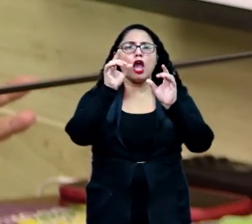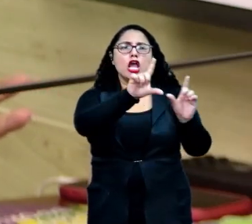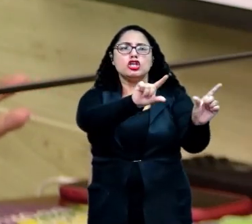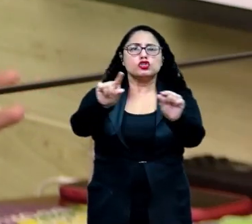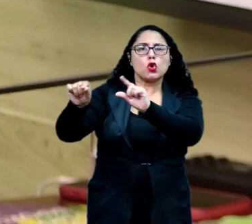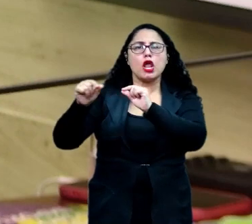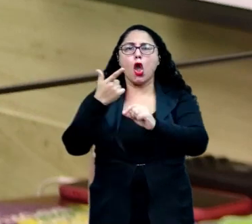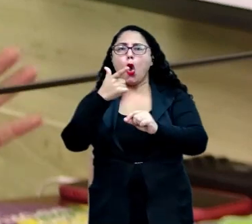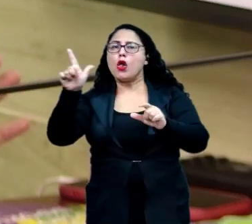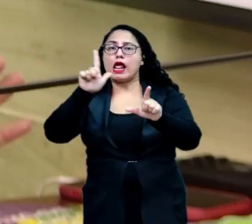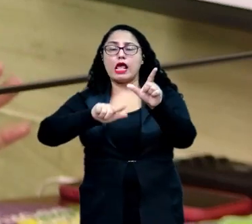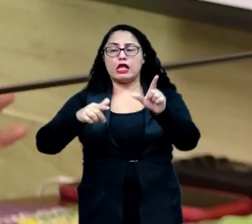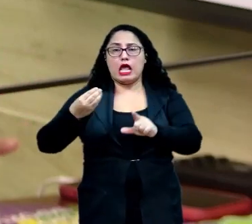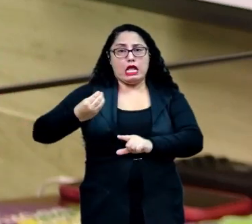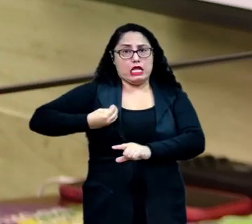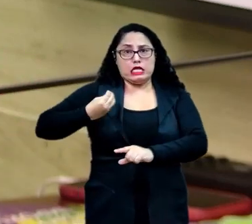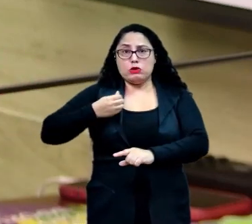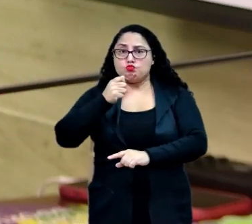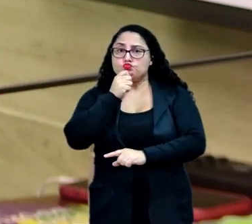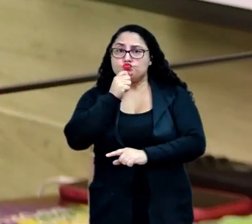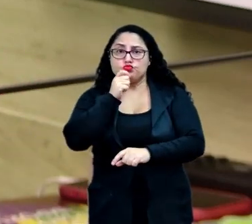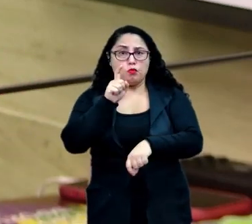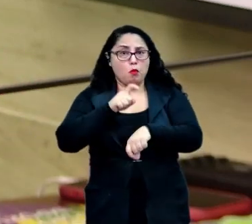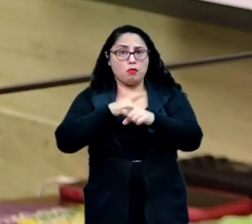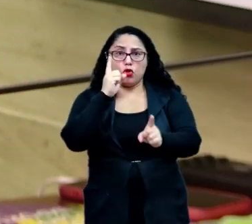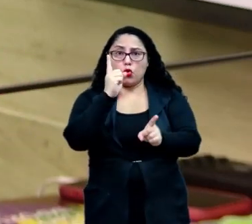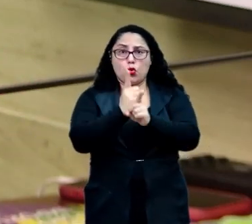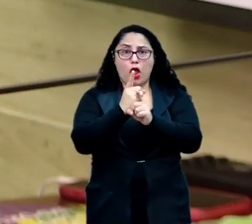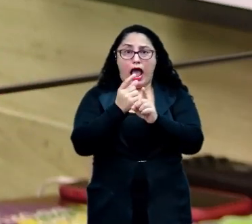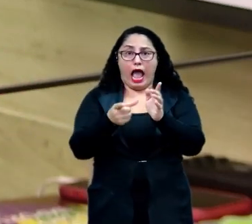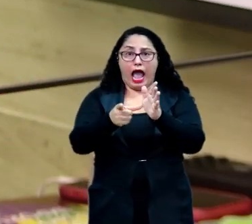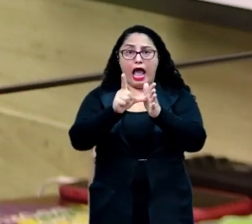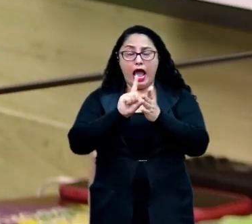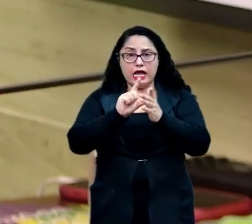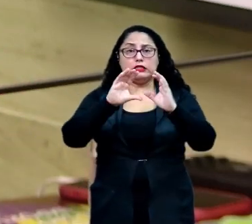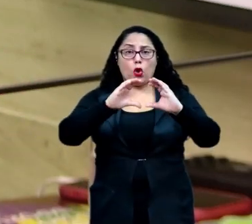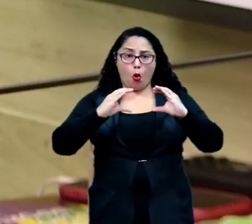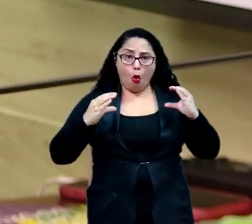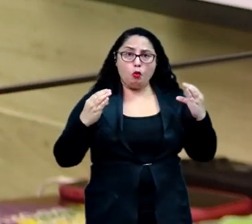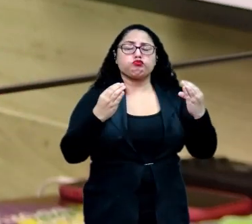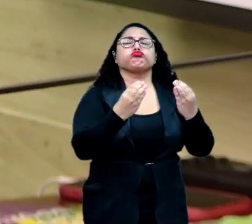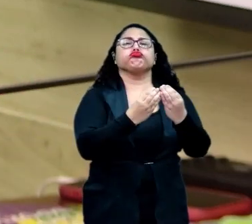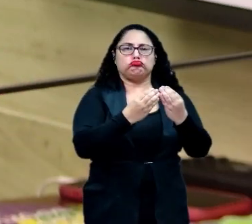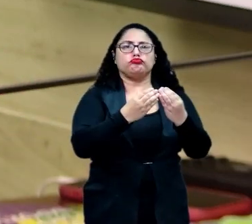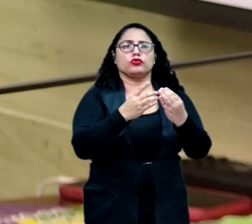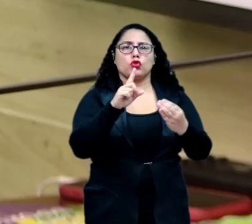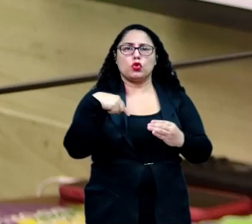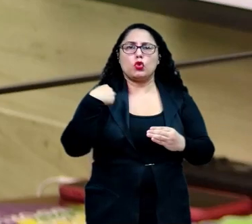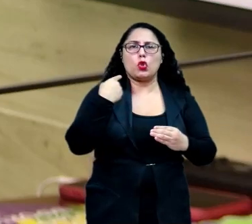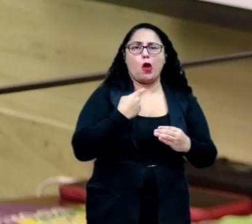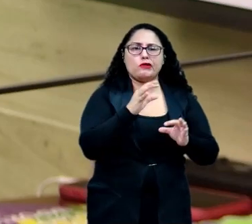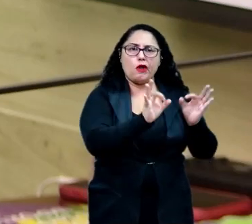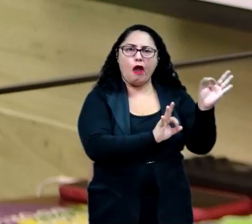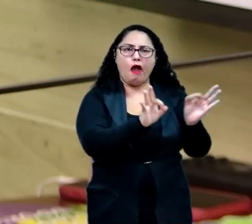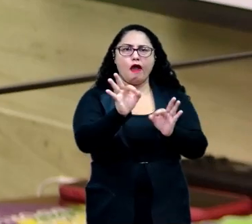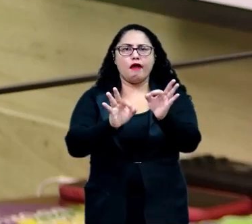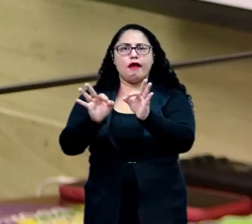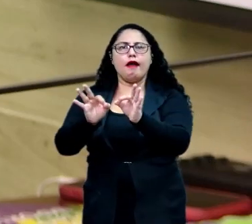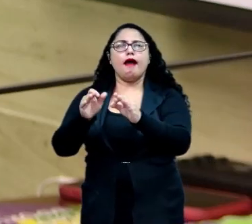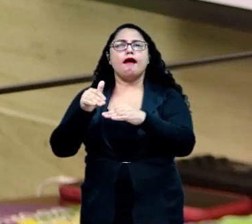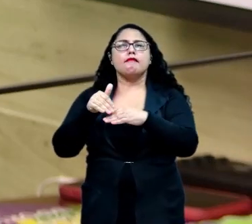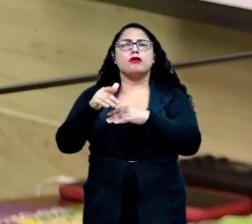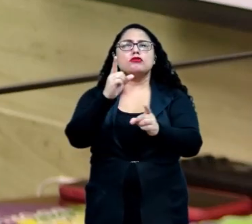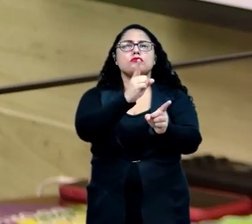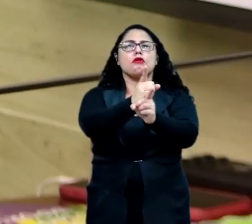escolha de outra sigla. Não existiu ainda esse momento. Antes de existir conferências, nós nos organizávamos através